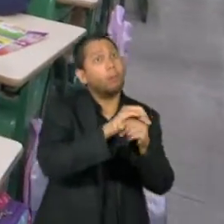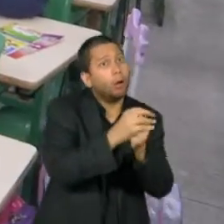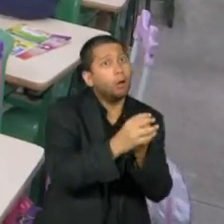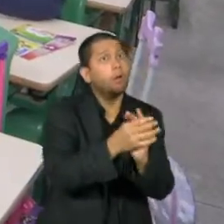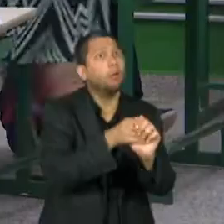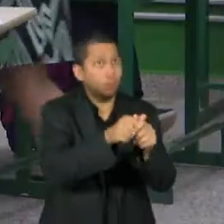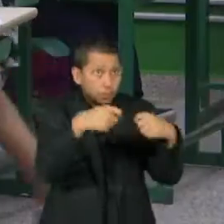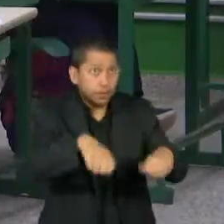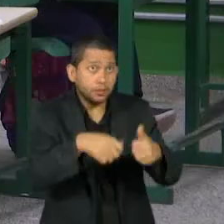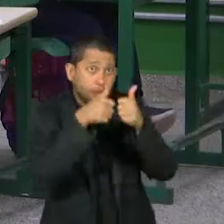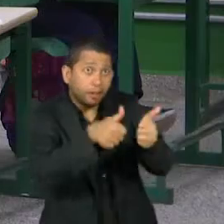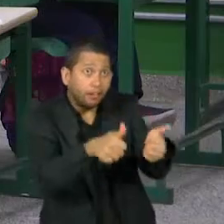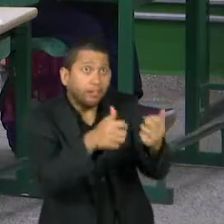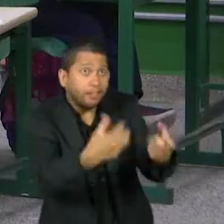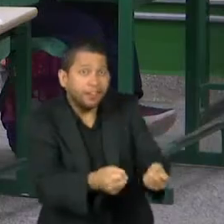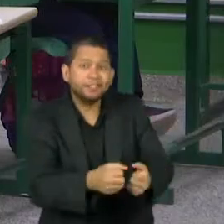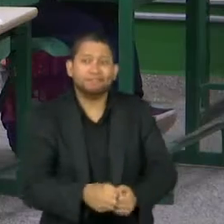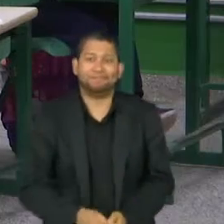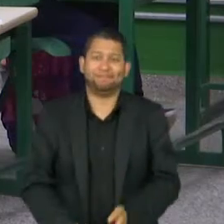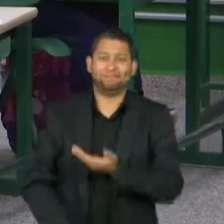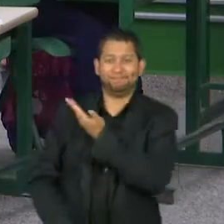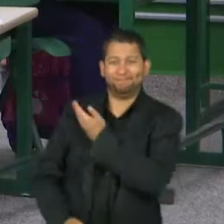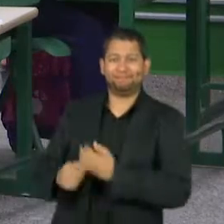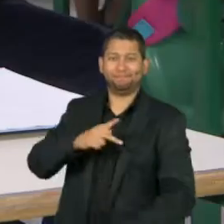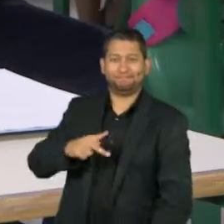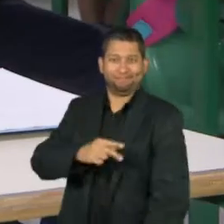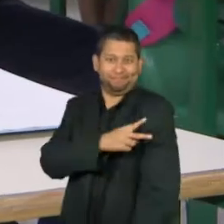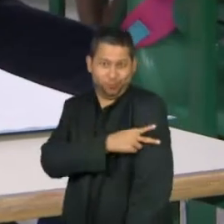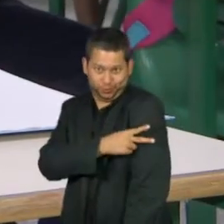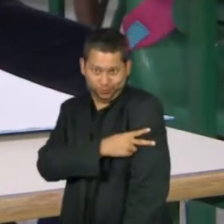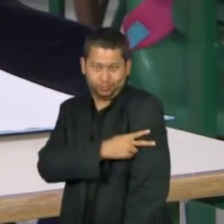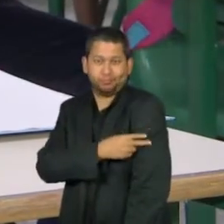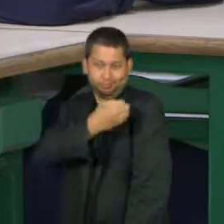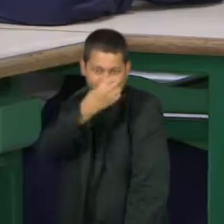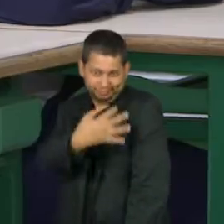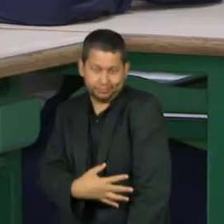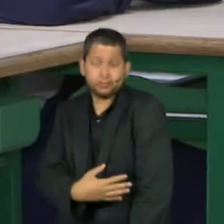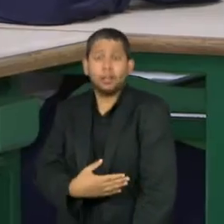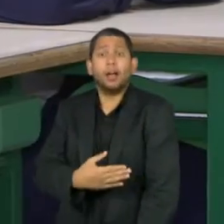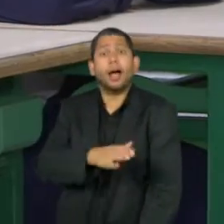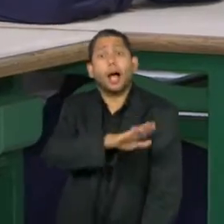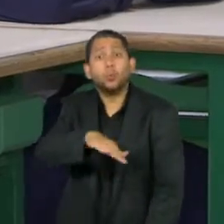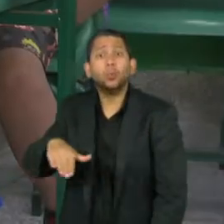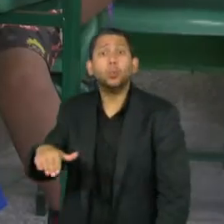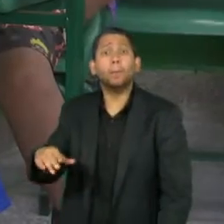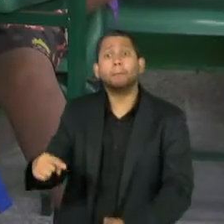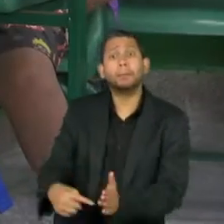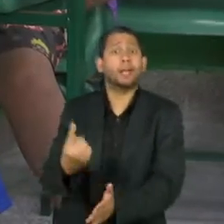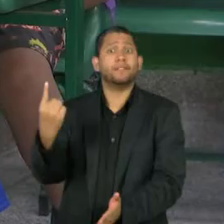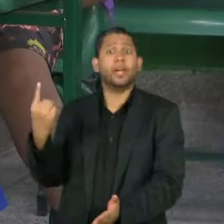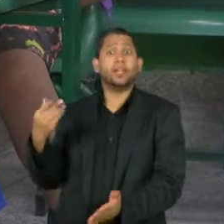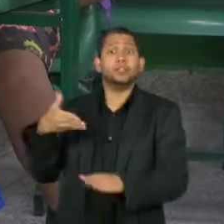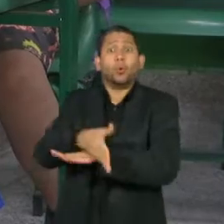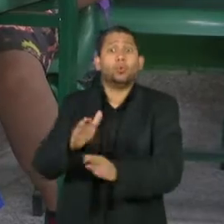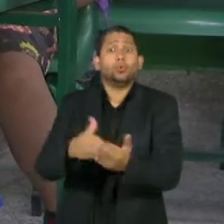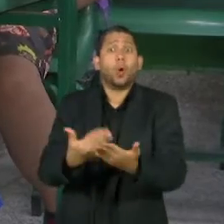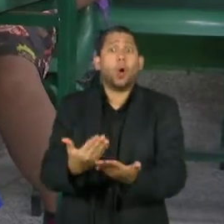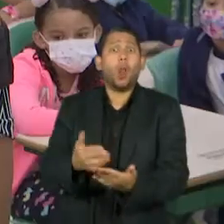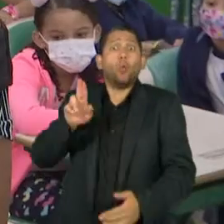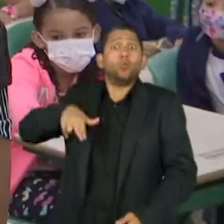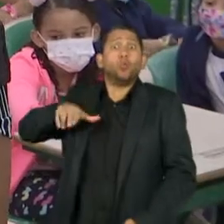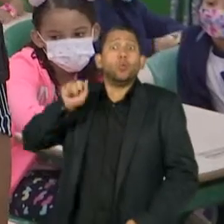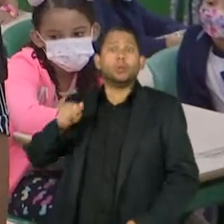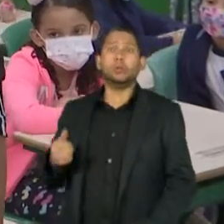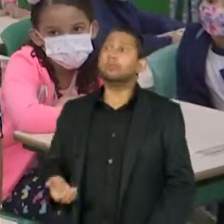mão, tá? Segundo esta professora do 2º ano fundamental, muitas crianças chegaram hoje pela primeira vez na escola. Fazemos sempre